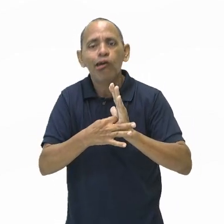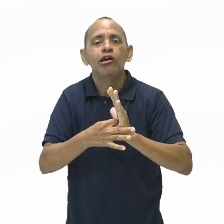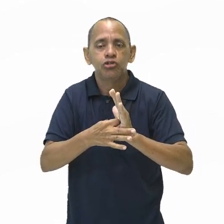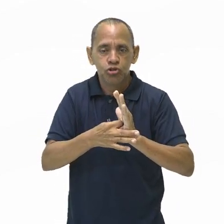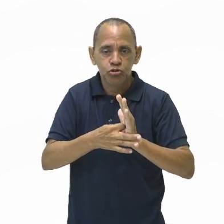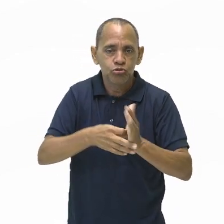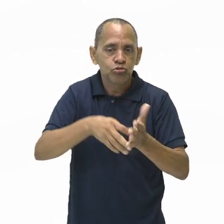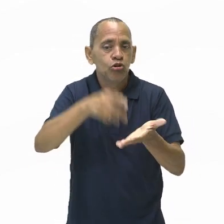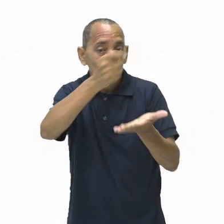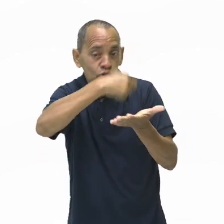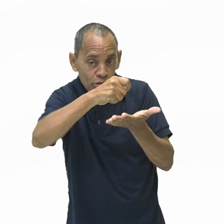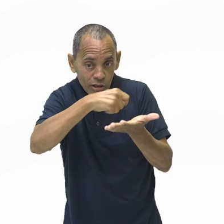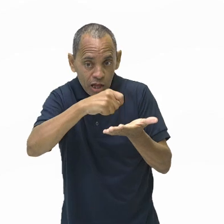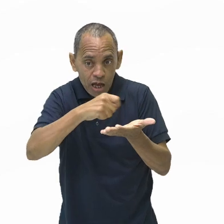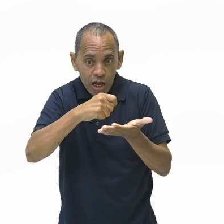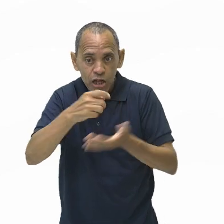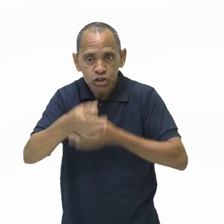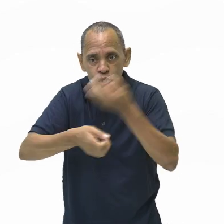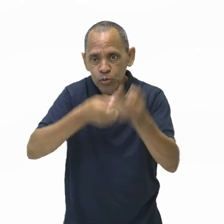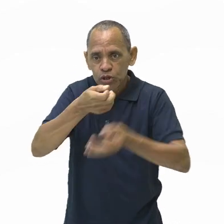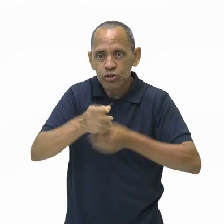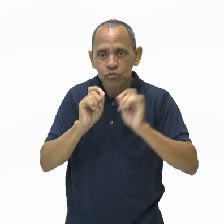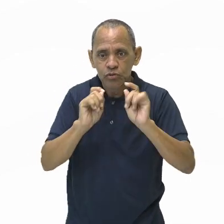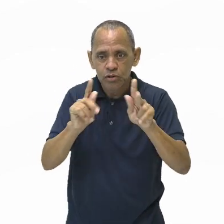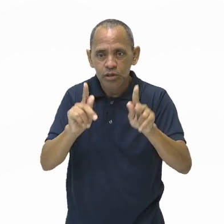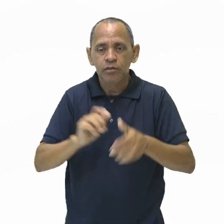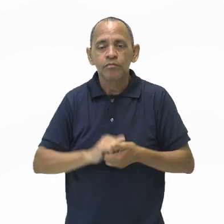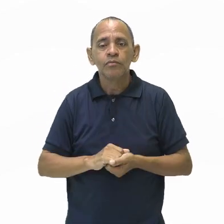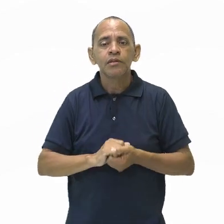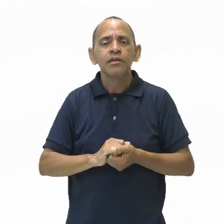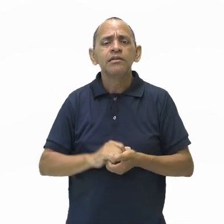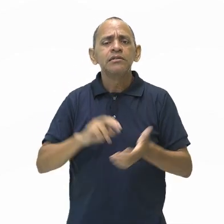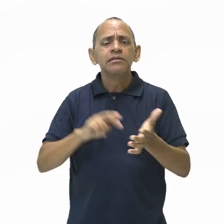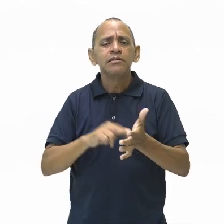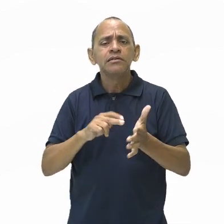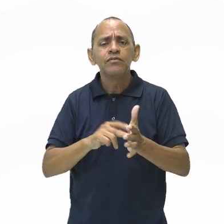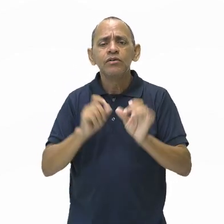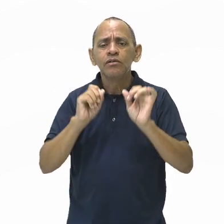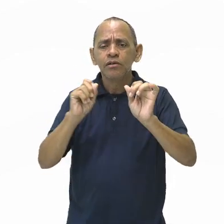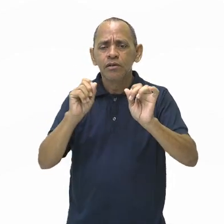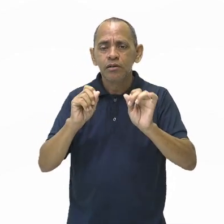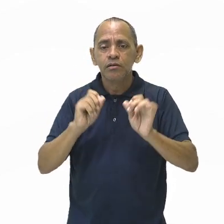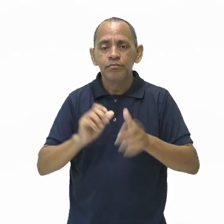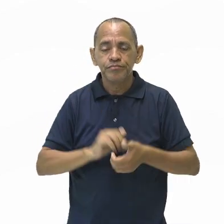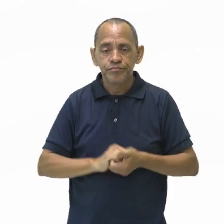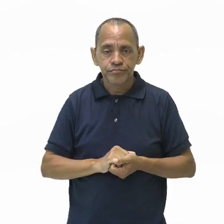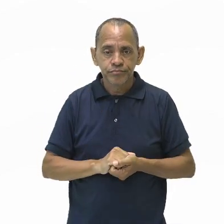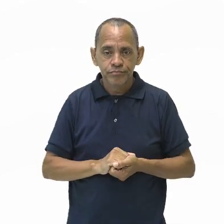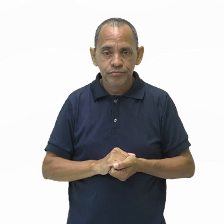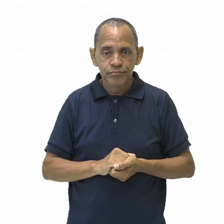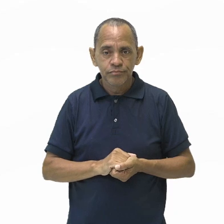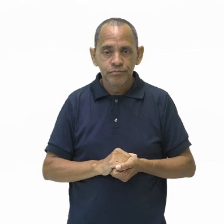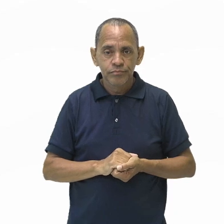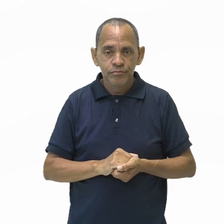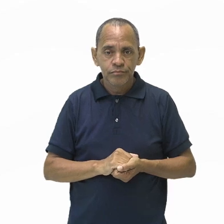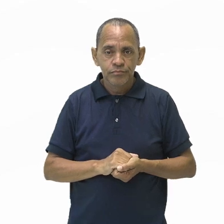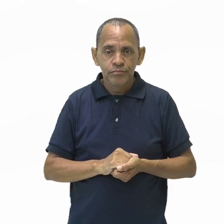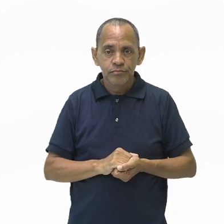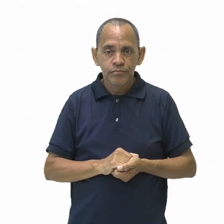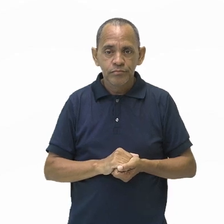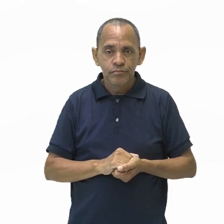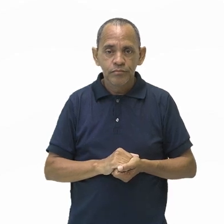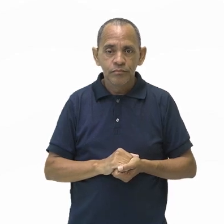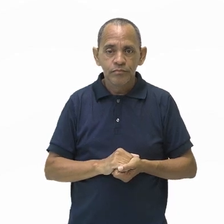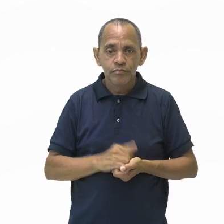dissertativo argumentativo, tá bom? E o que é, né, esse texto dissertativo argumentativo?